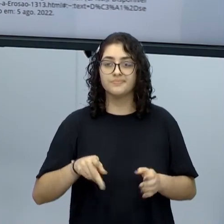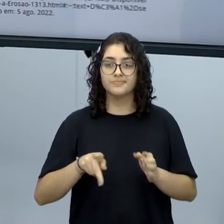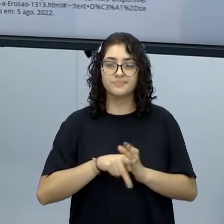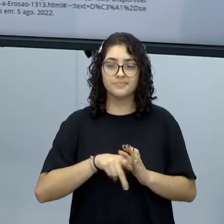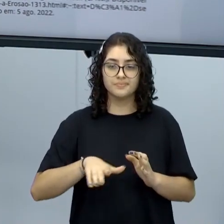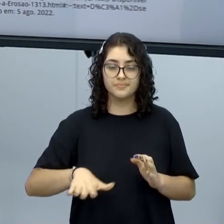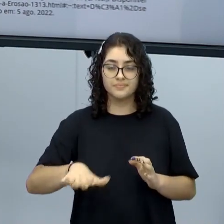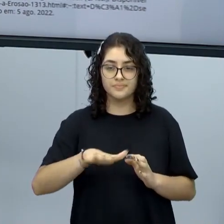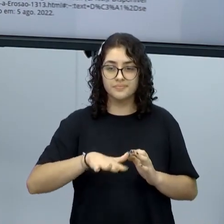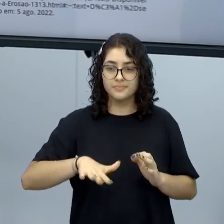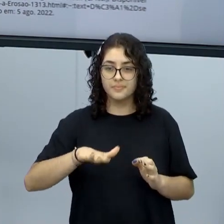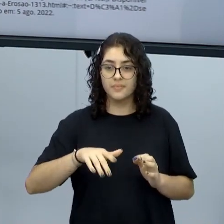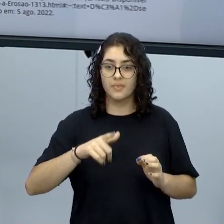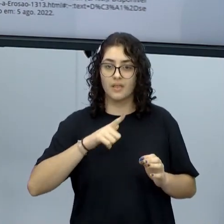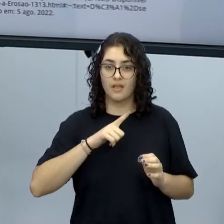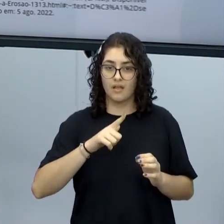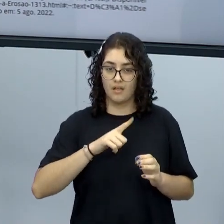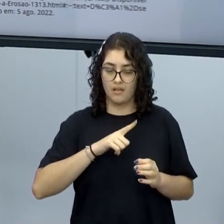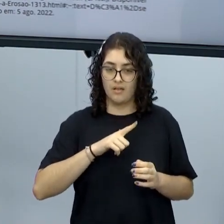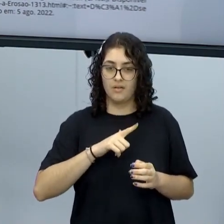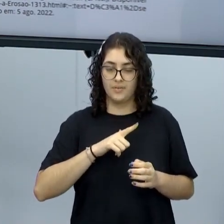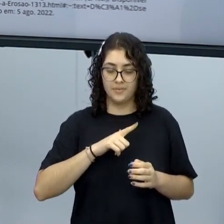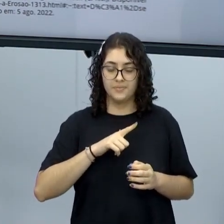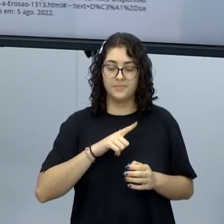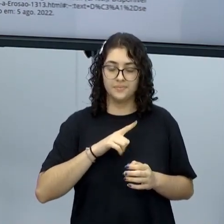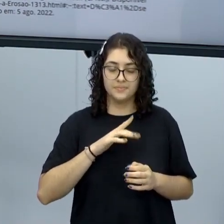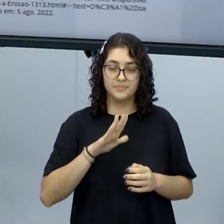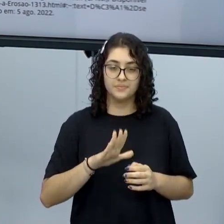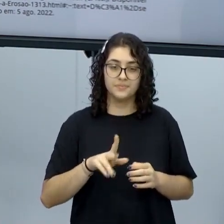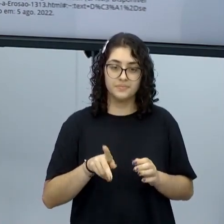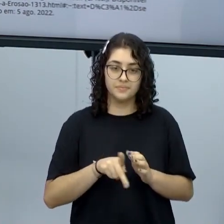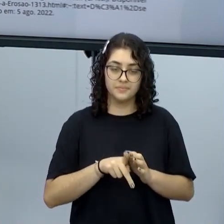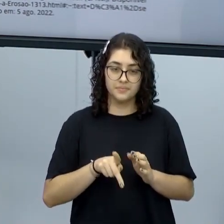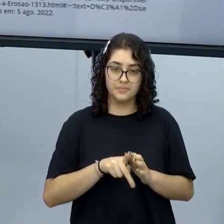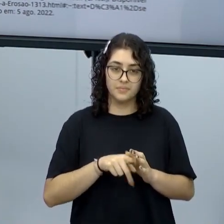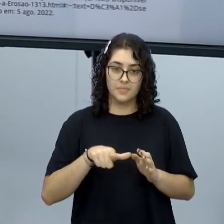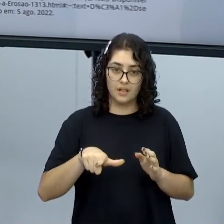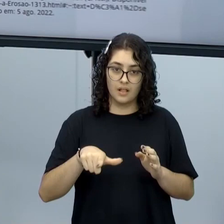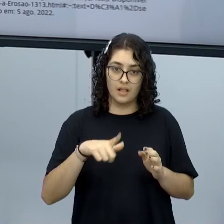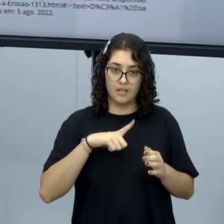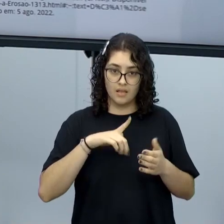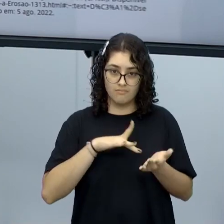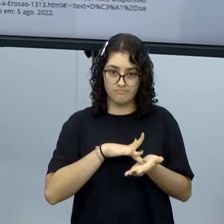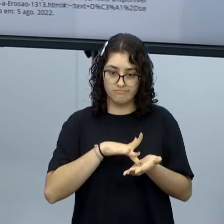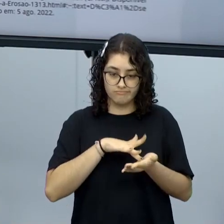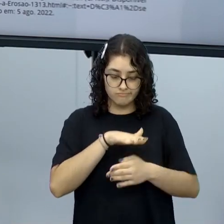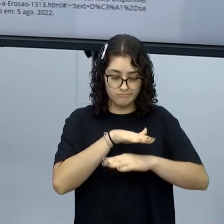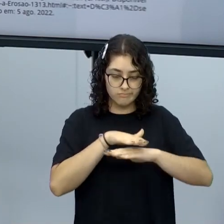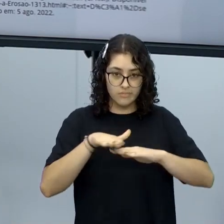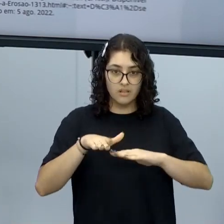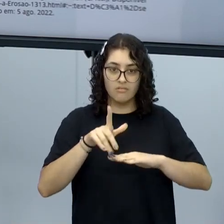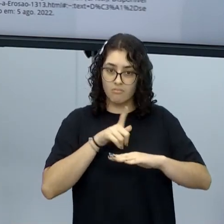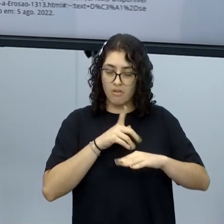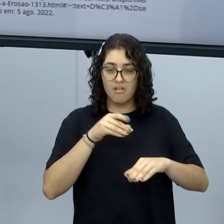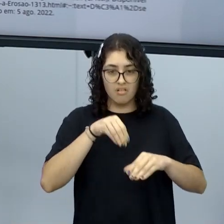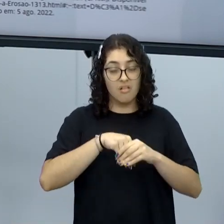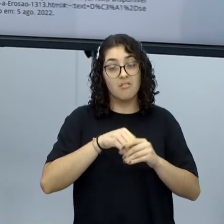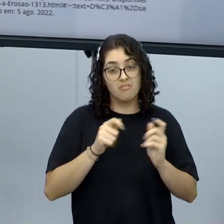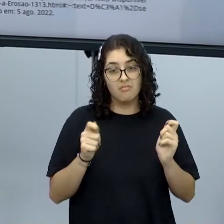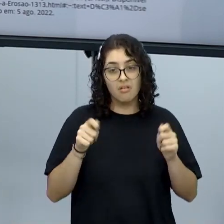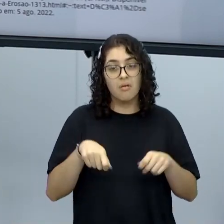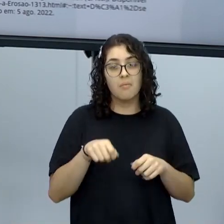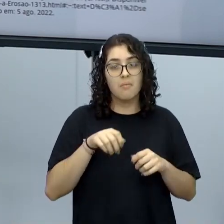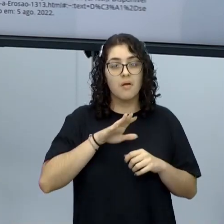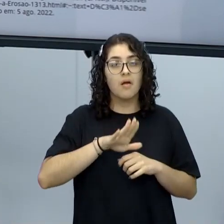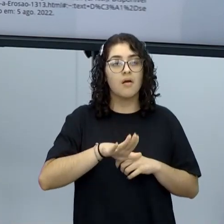Tanto parte desses horizontes, mas enfim, na camada superficial da rocha, pode ter presença nos horizontes, tá? Recomendo